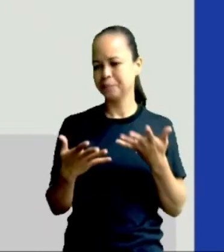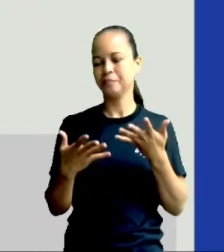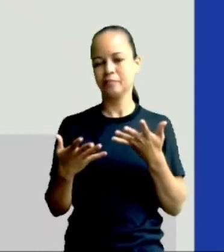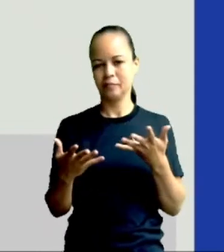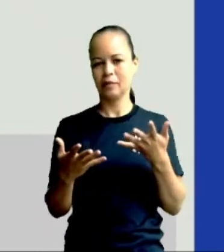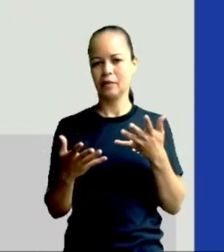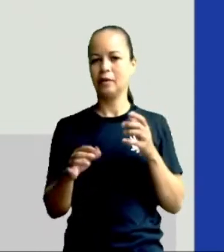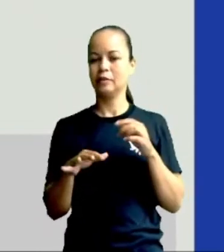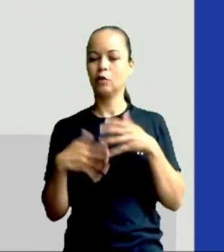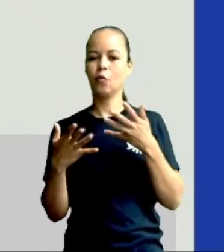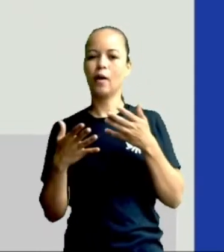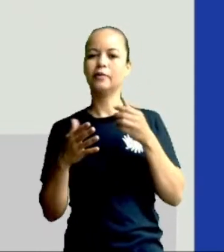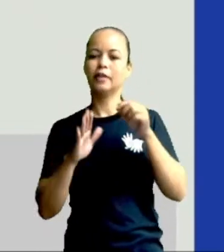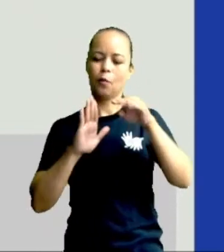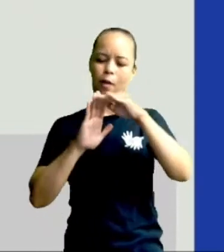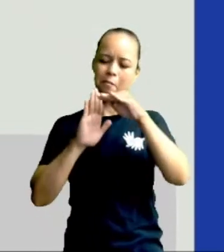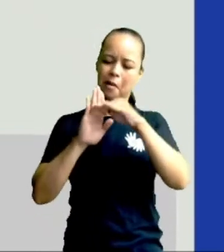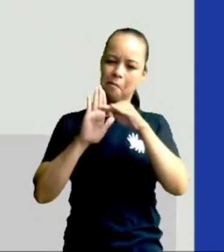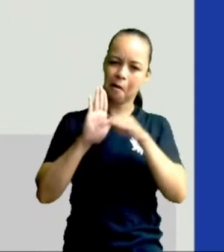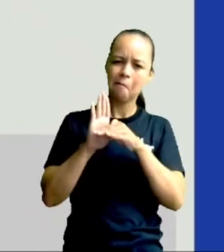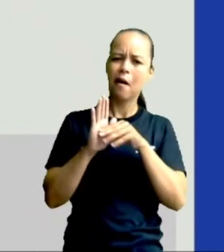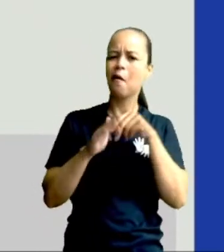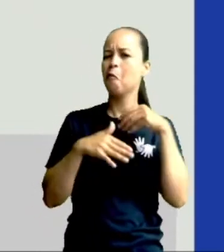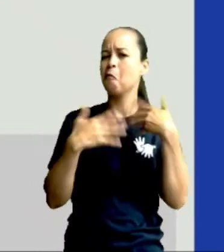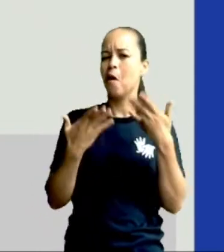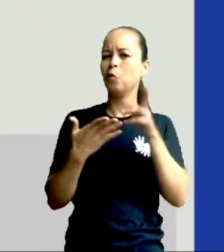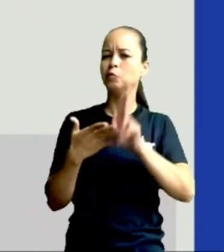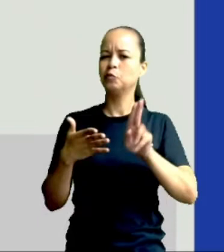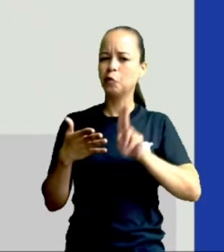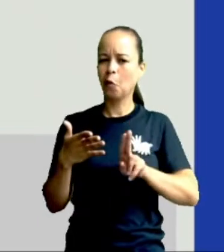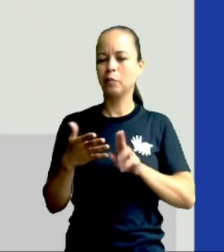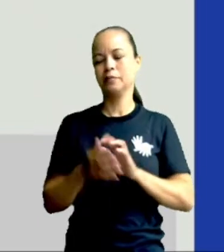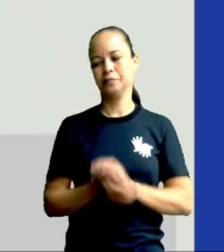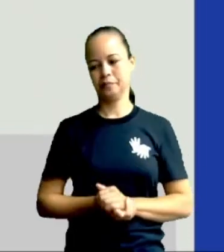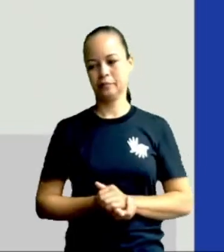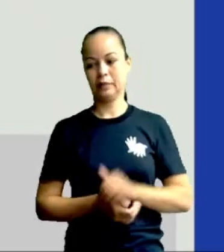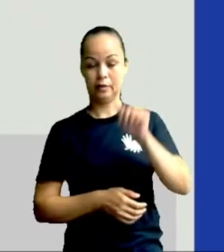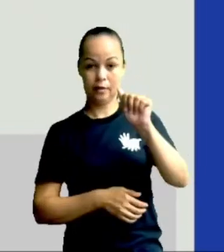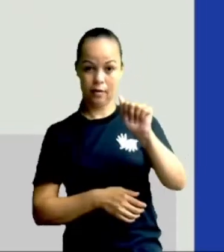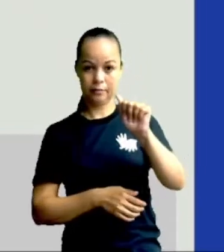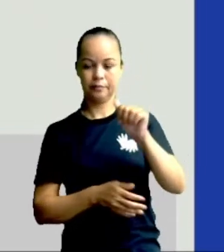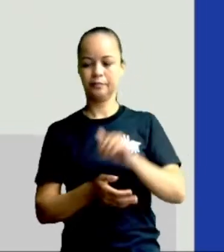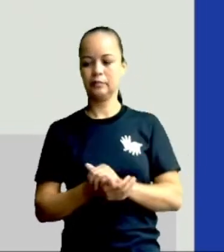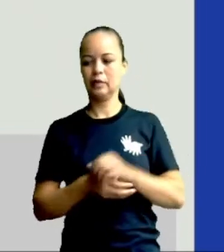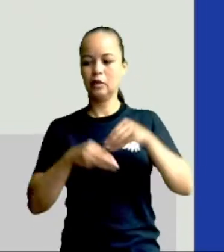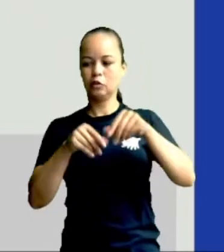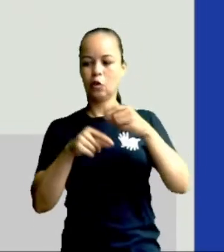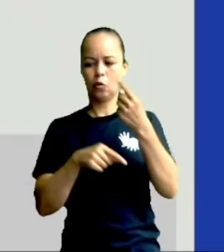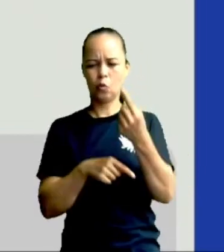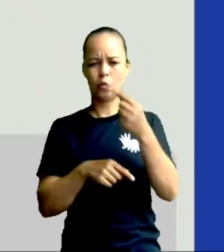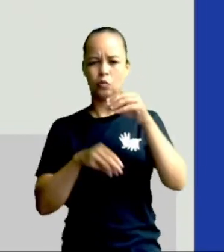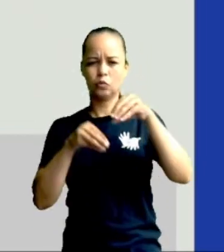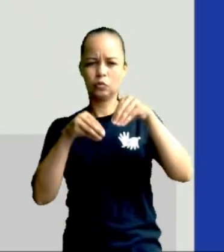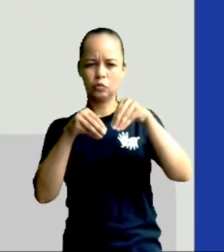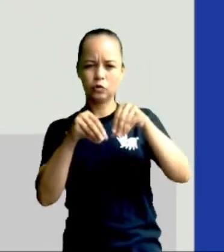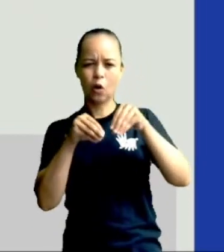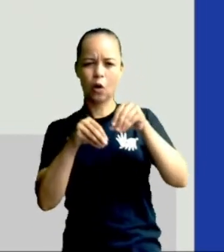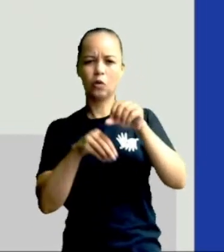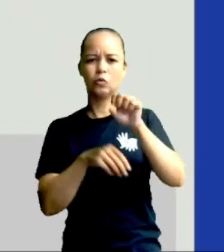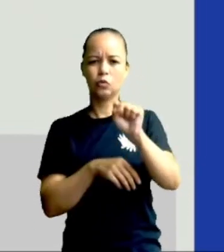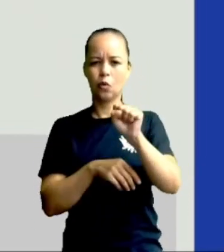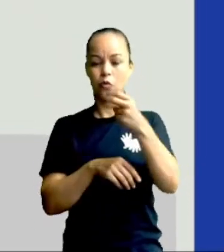lembrados dessas camadas desse solo? Será que é? Letra A, solo 1, solo 2 e